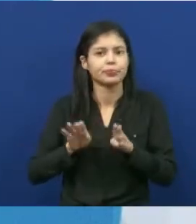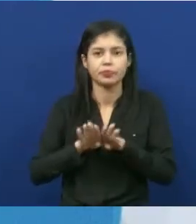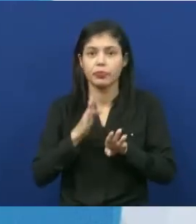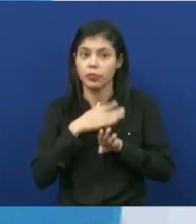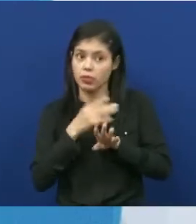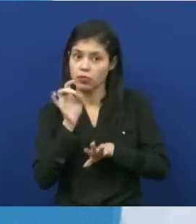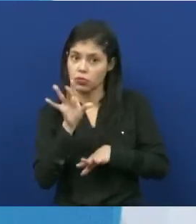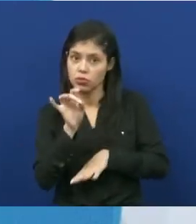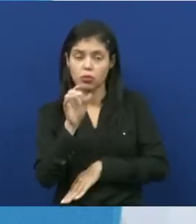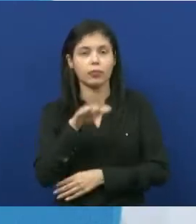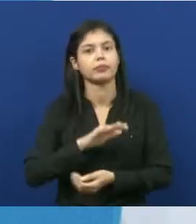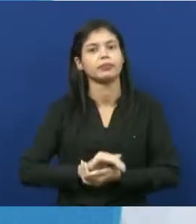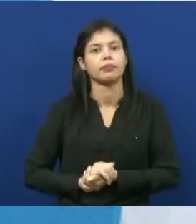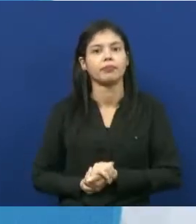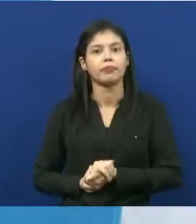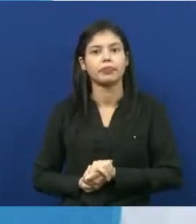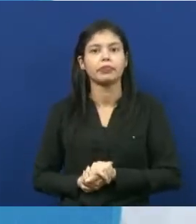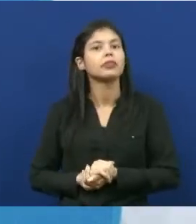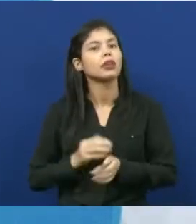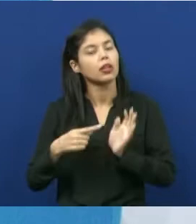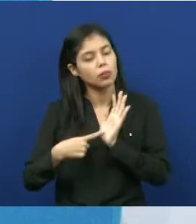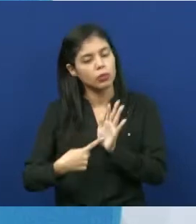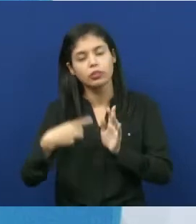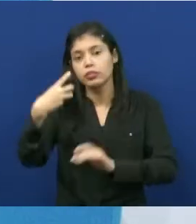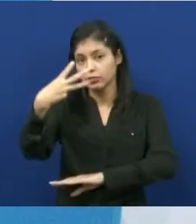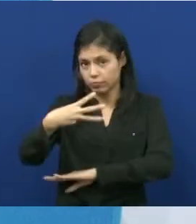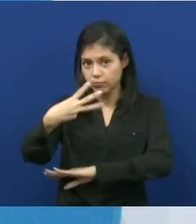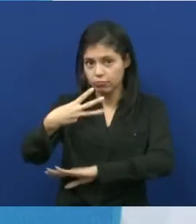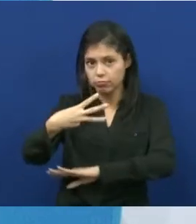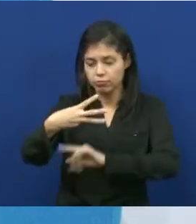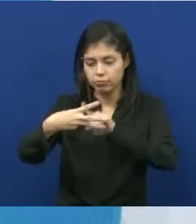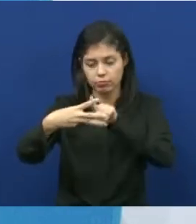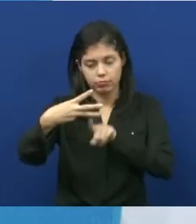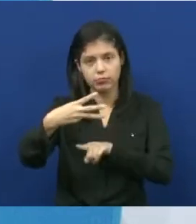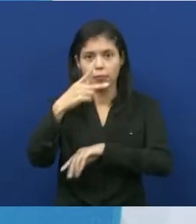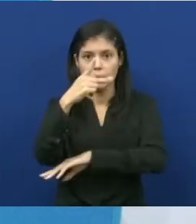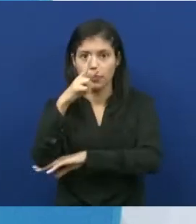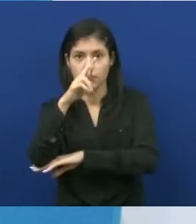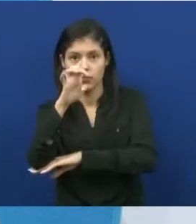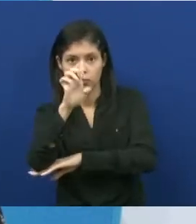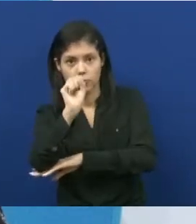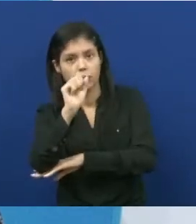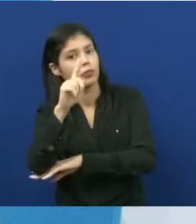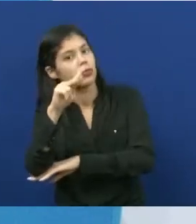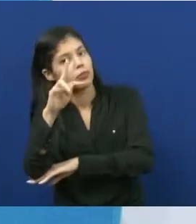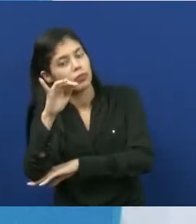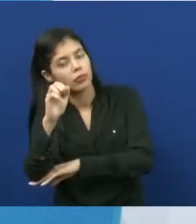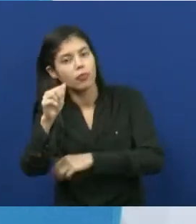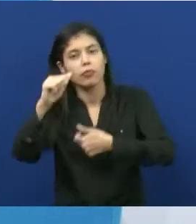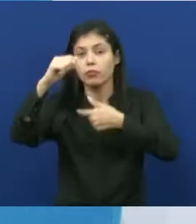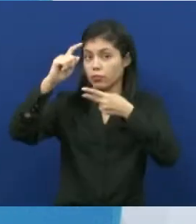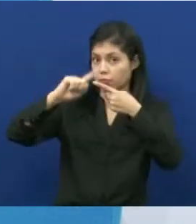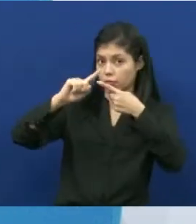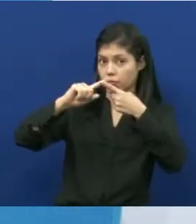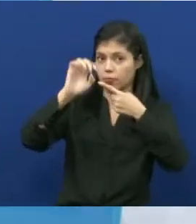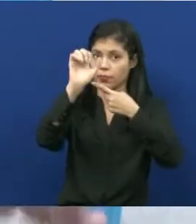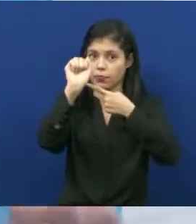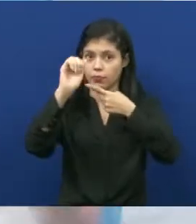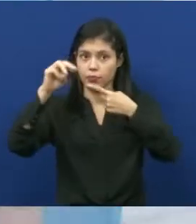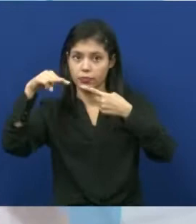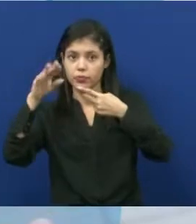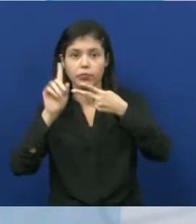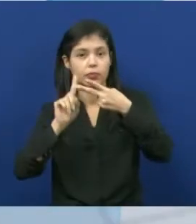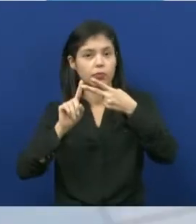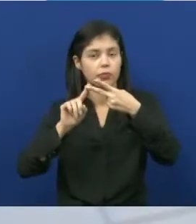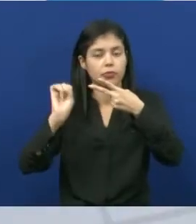só isso mesmo. Ele apresenta essas três formas no presente. Am, is e are. E pronto. Você só tem que